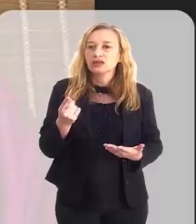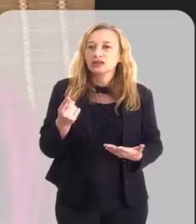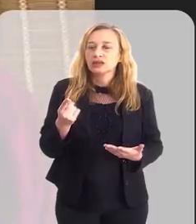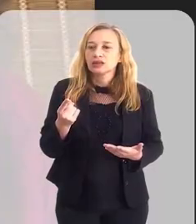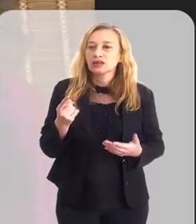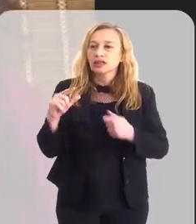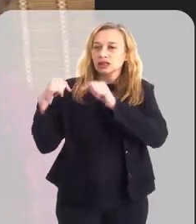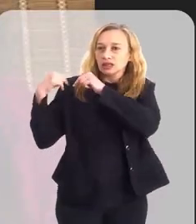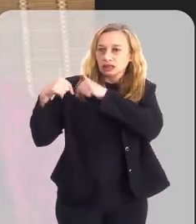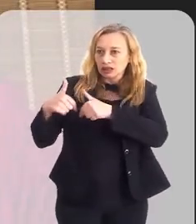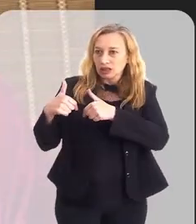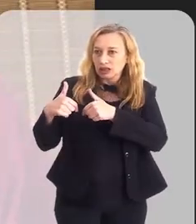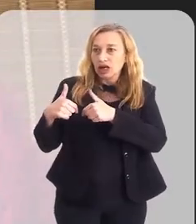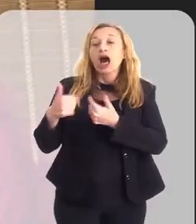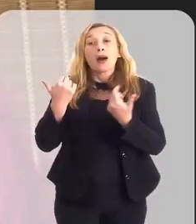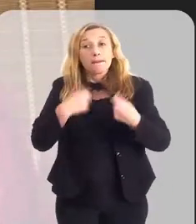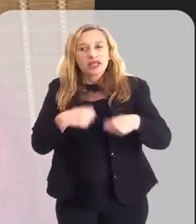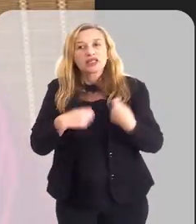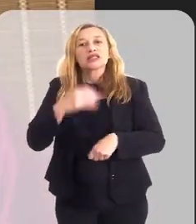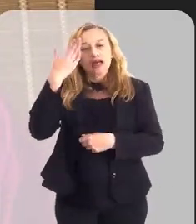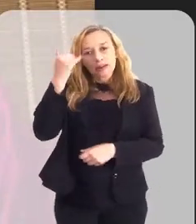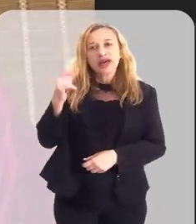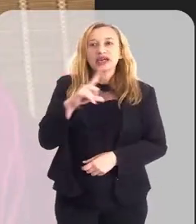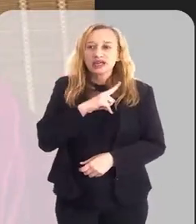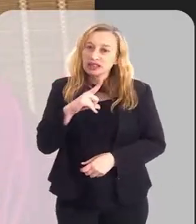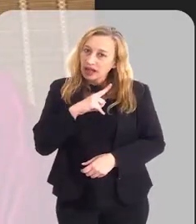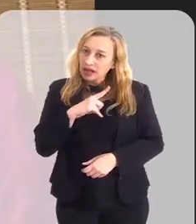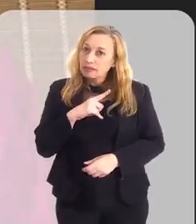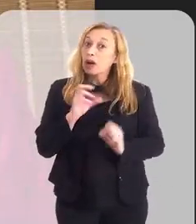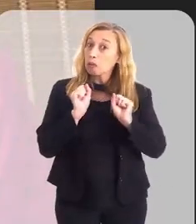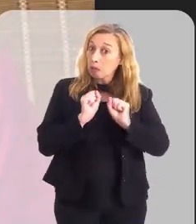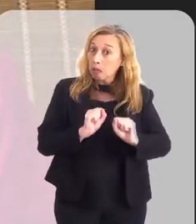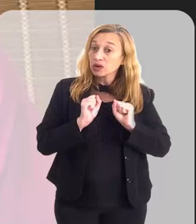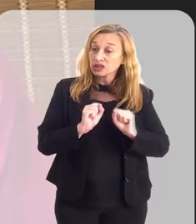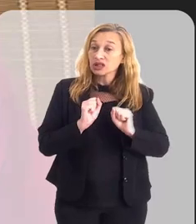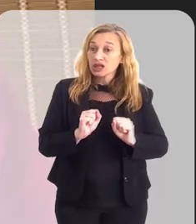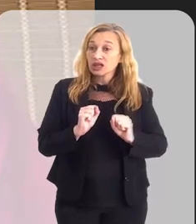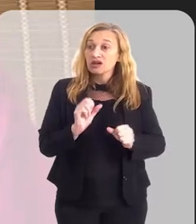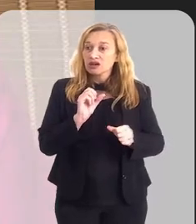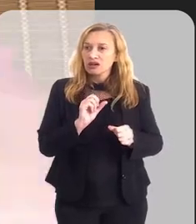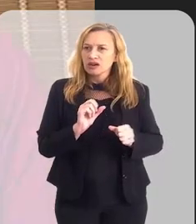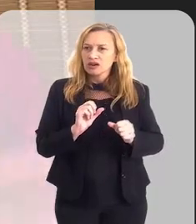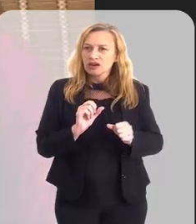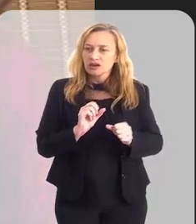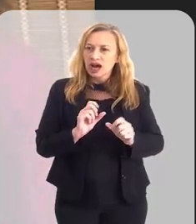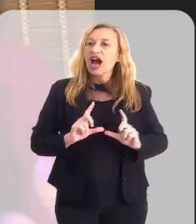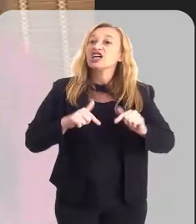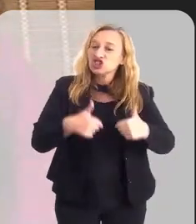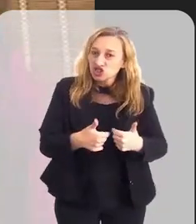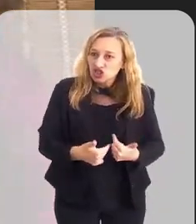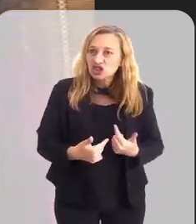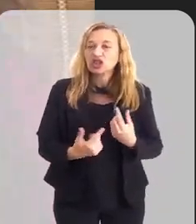mais primitivo, a gente precisa saber que ele existe até para a gente poder fazer alguma coisa, para a gente poder trocar, para a gente